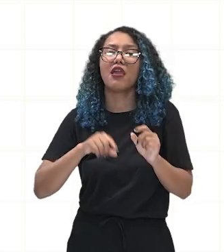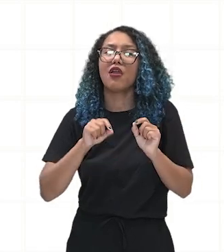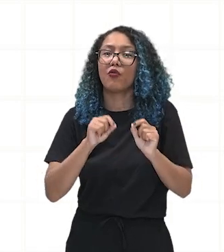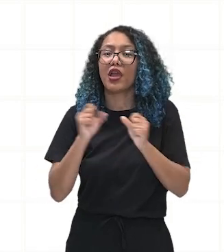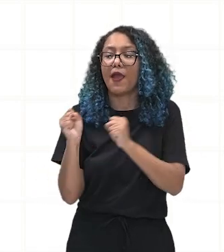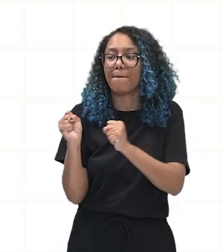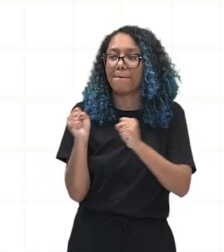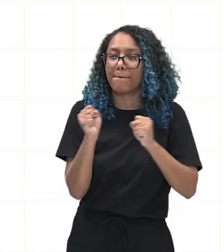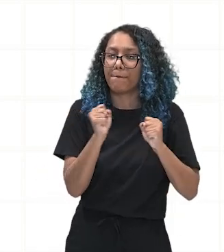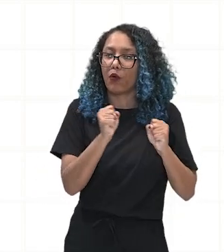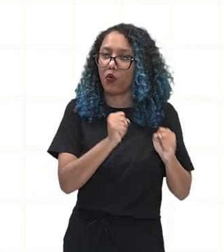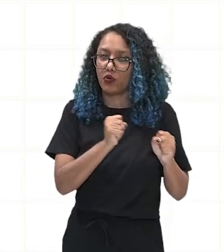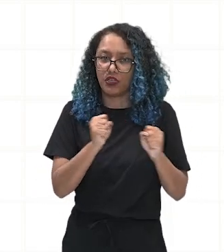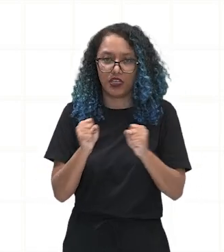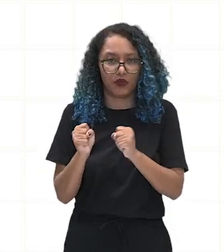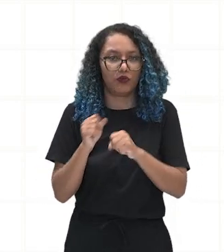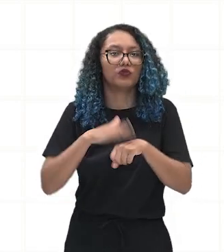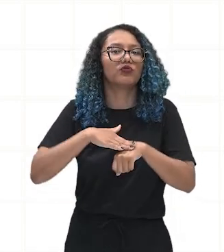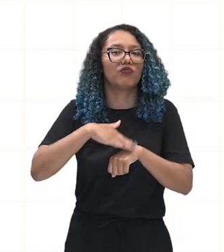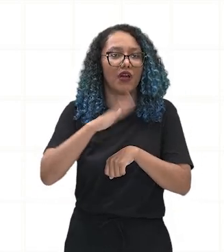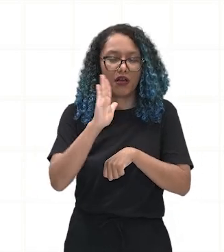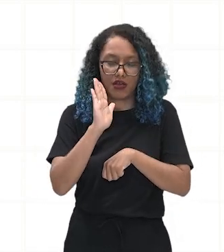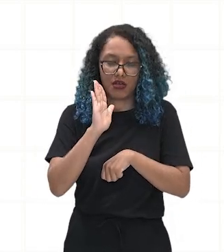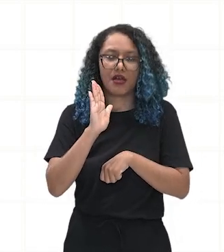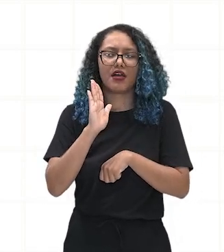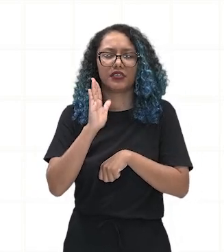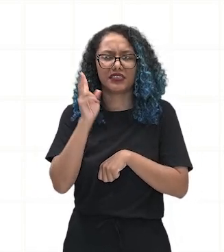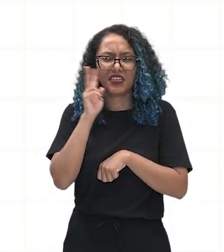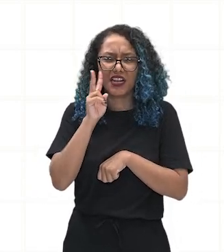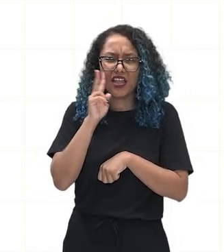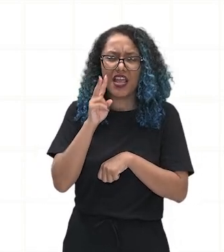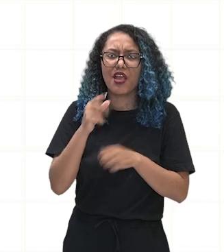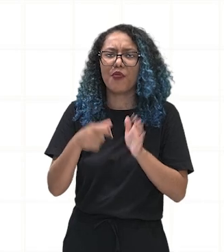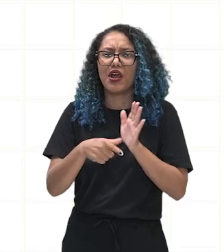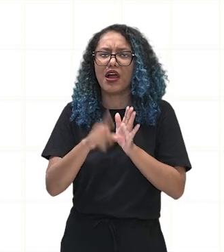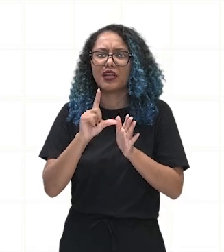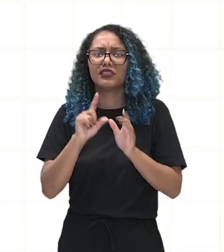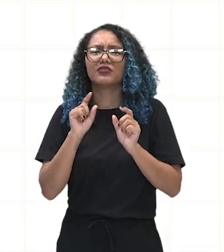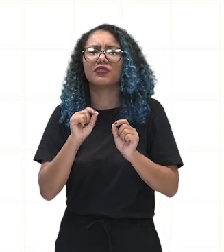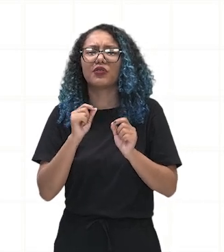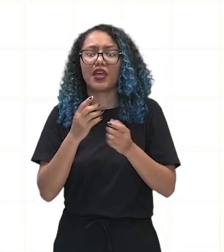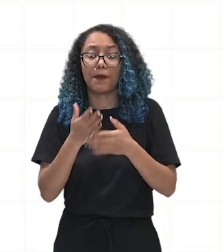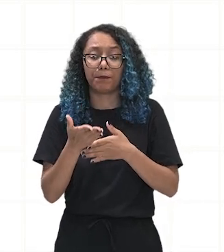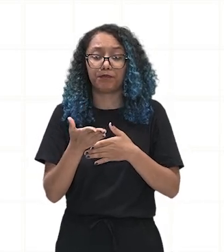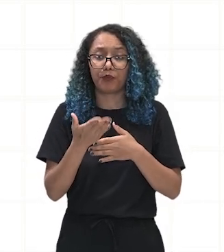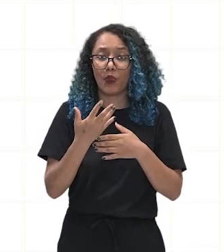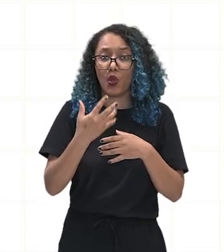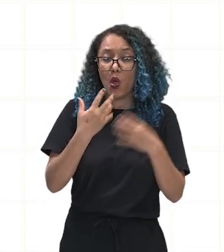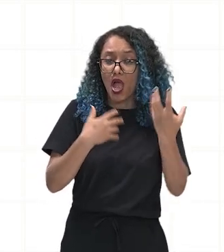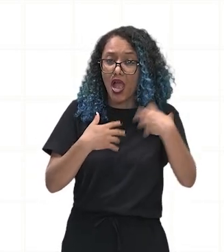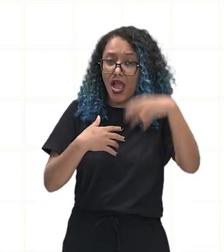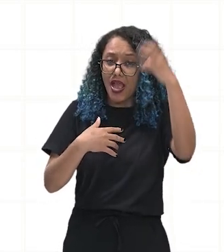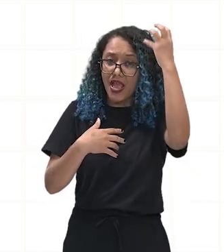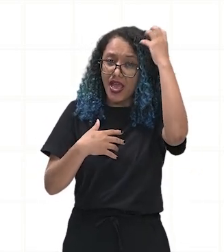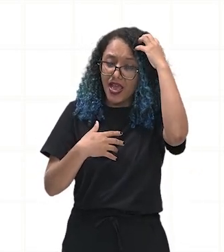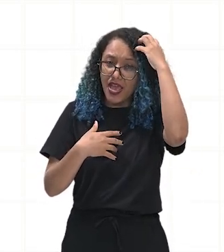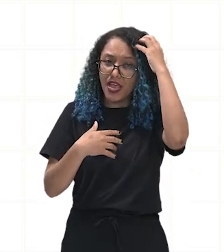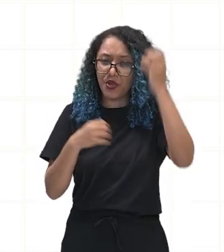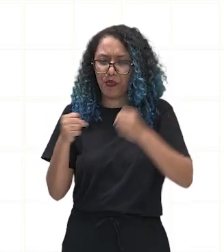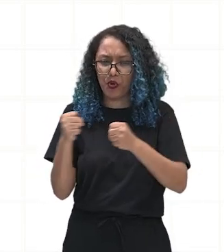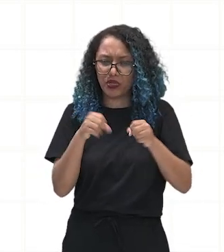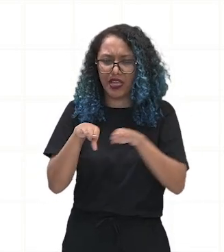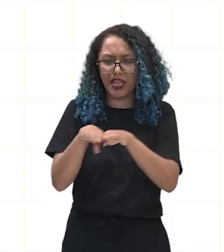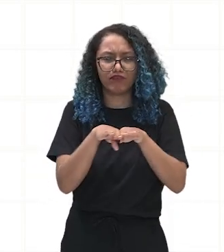cada vez mais poder. Lembra que no feudalismo o poder do rei era descentralizado, estava na mão dos senhores